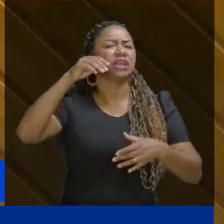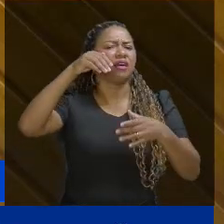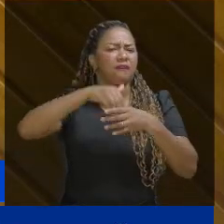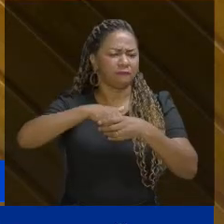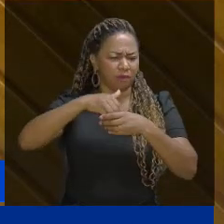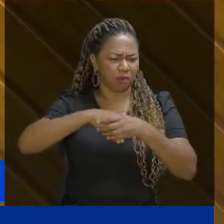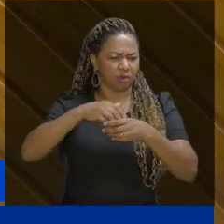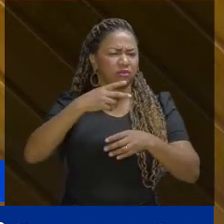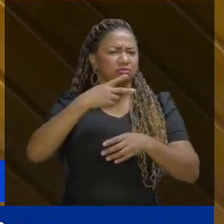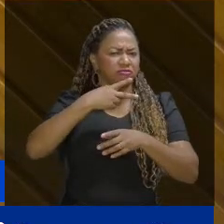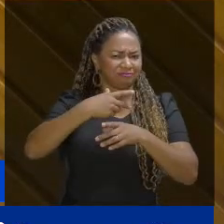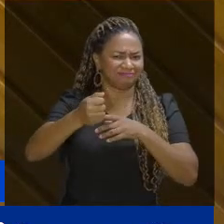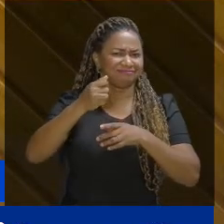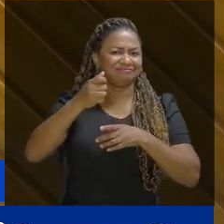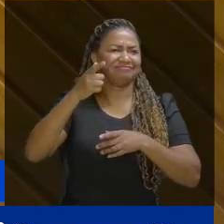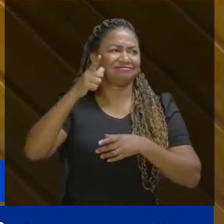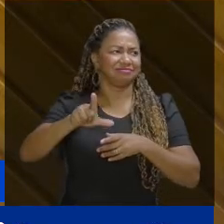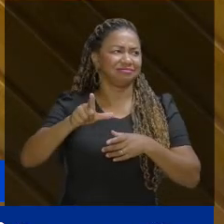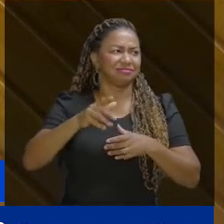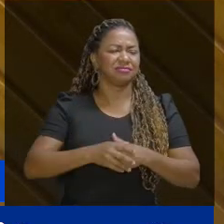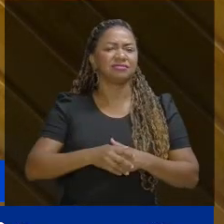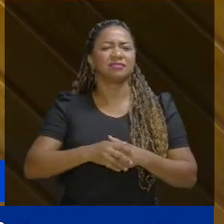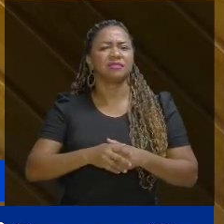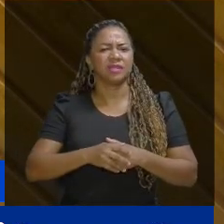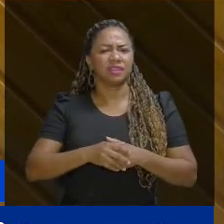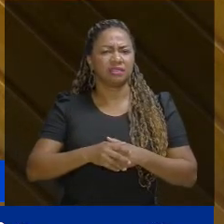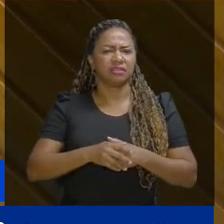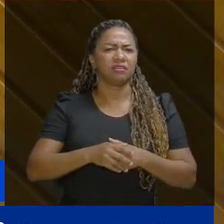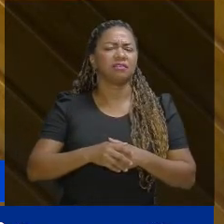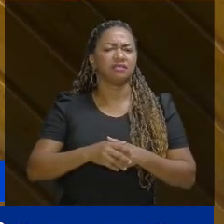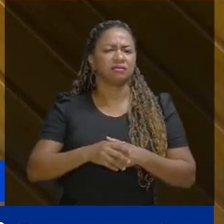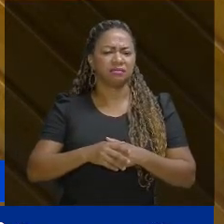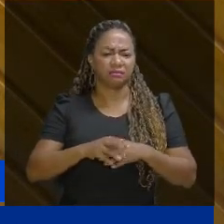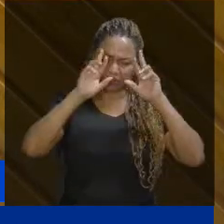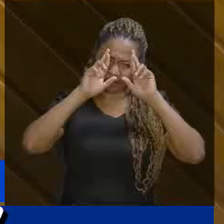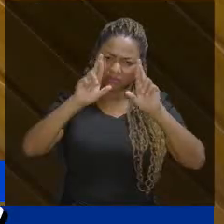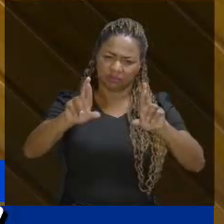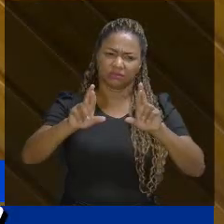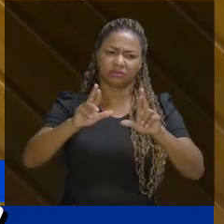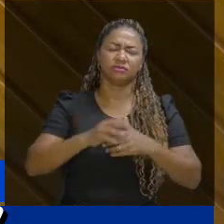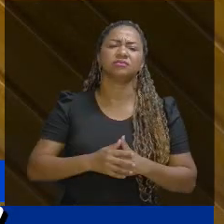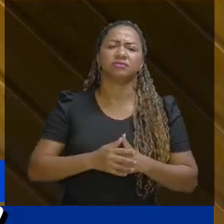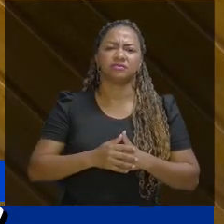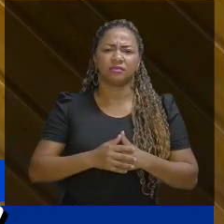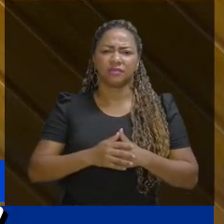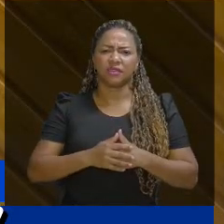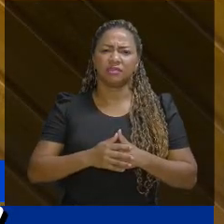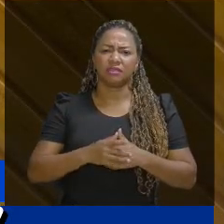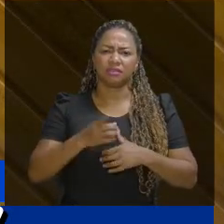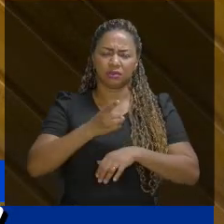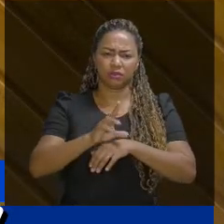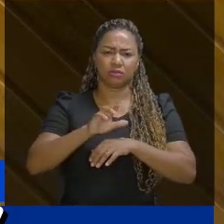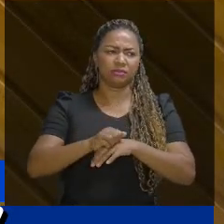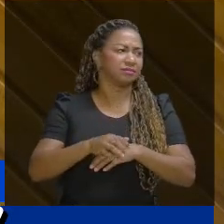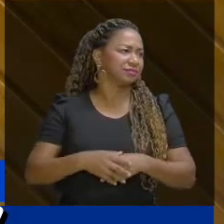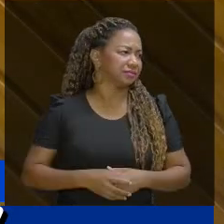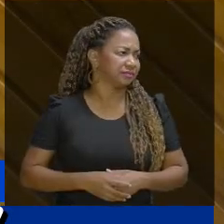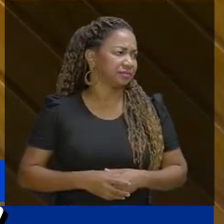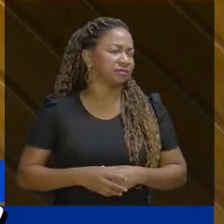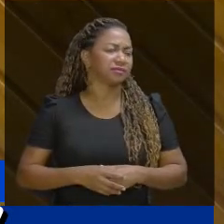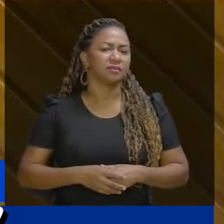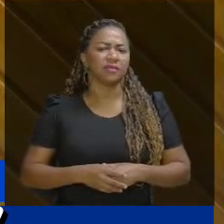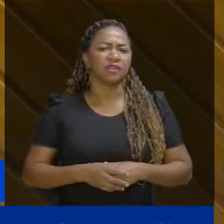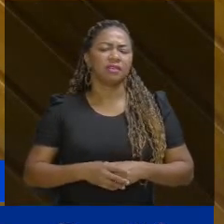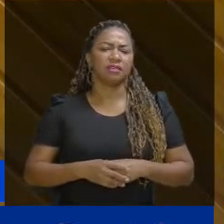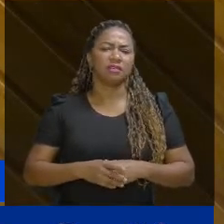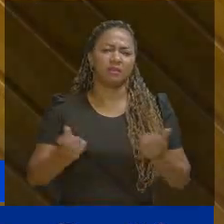voto vencedor e que não foi da cadeira do Dr. Normandes, e com o máximo respeito, todo que eu tenho pelo Dr. Normandes, ele sabe disso, não